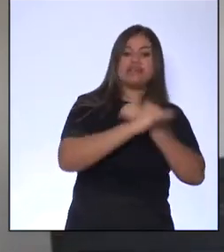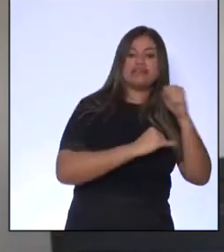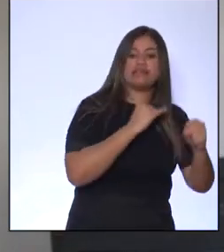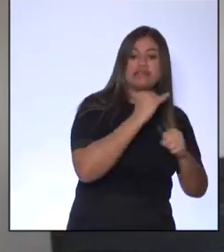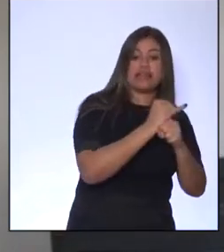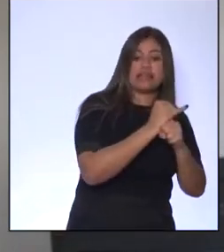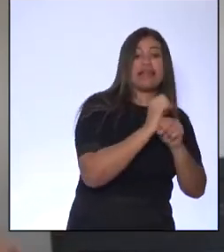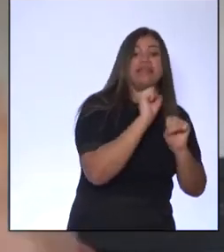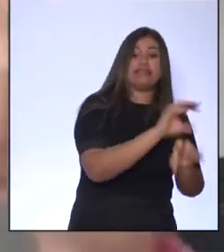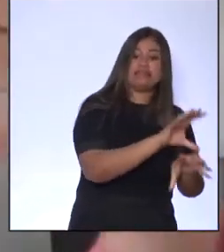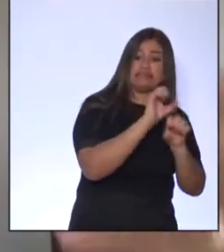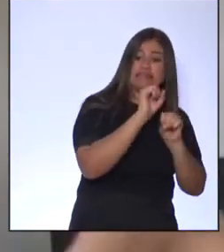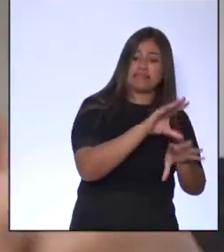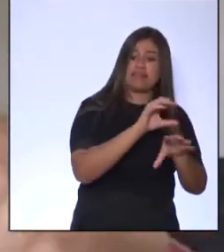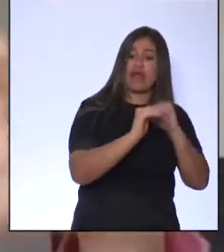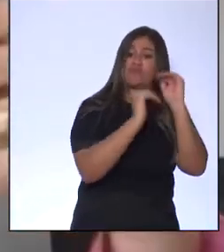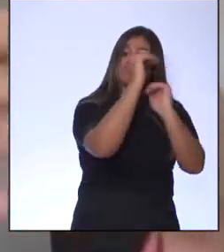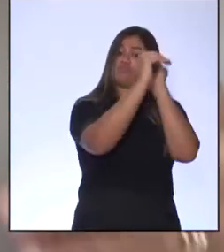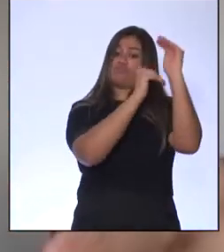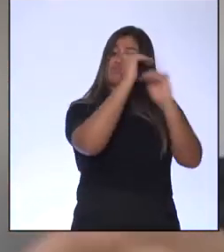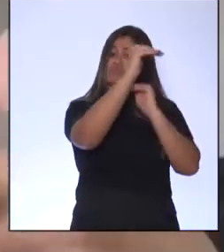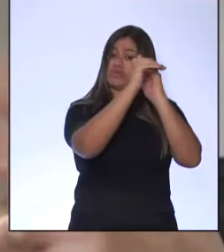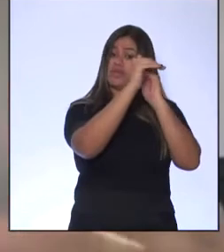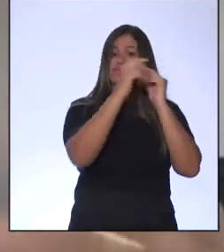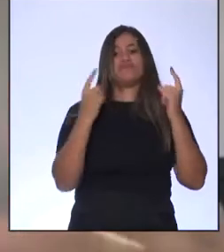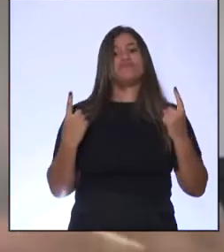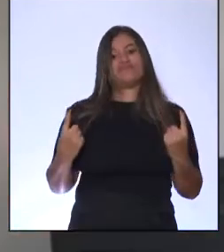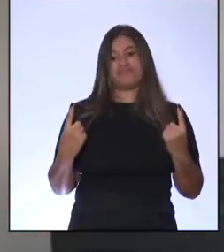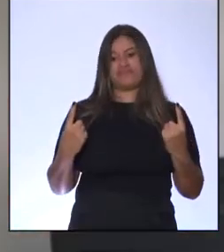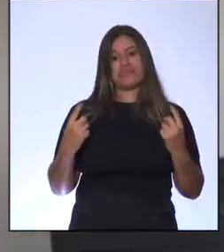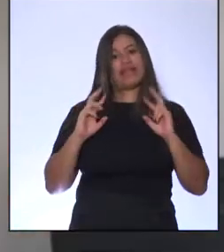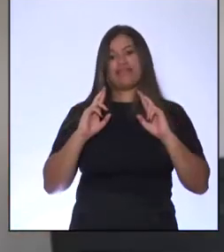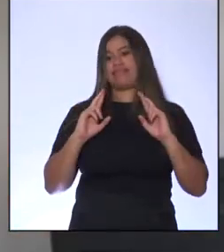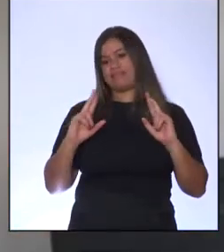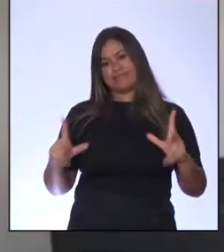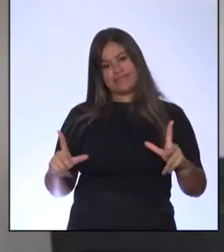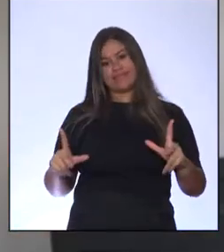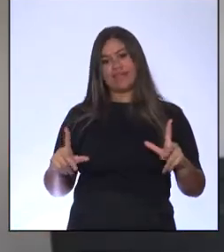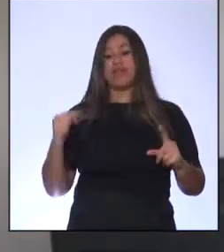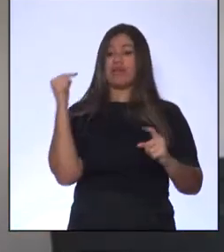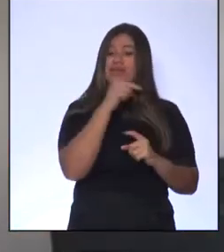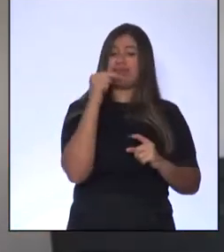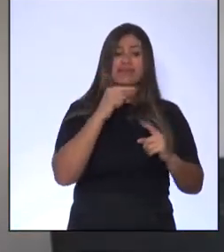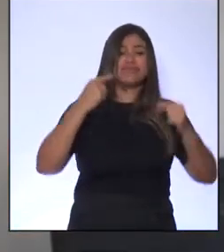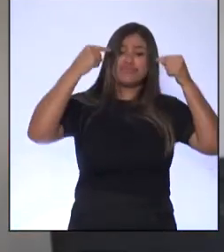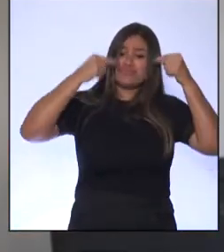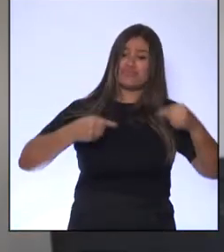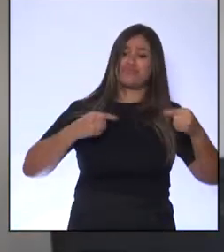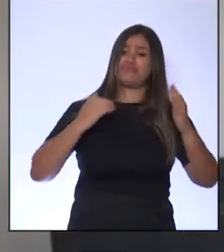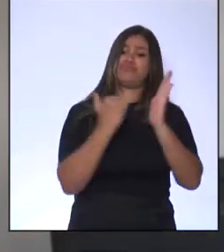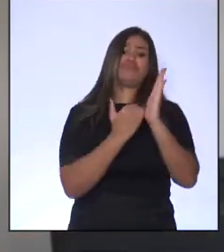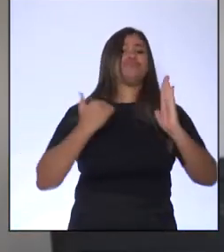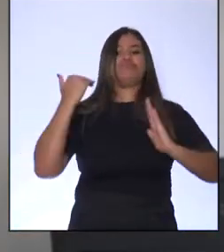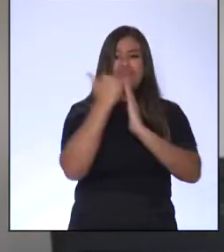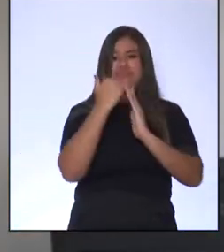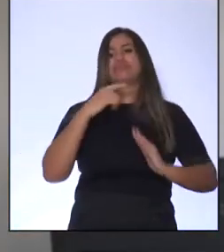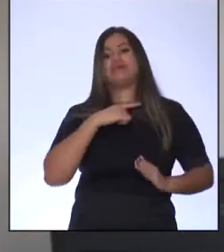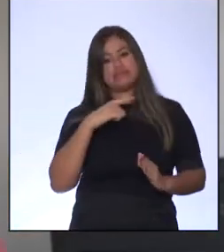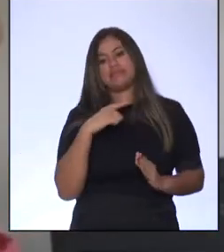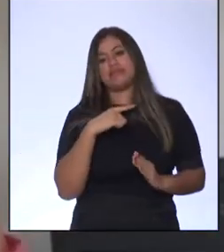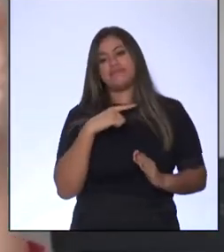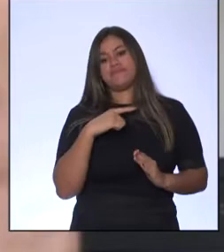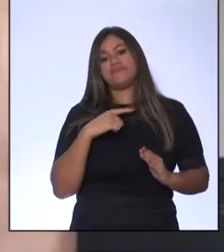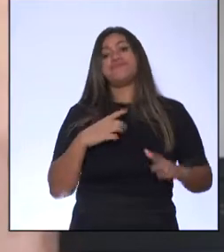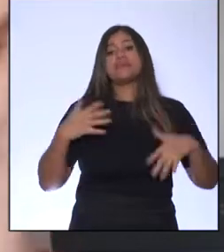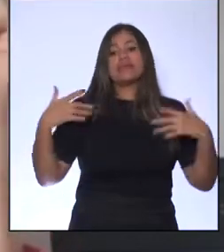para ensinar, para avançar, para evoluir, e esse é um enorme desafio. Mas, apesar das nossas dificuldades, a gente sabe que